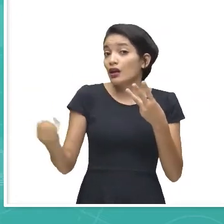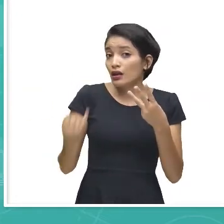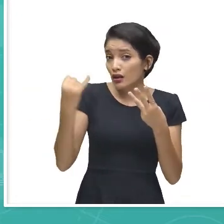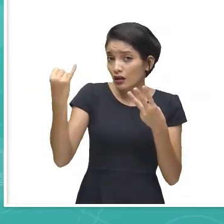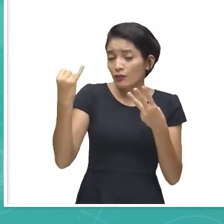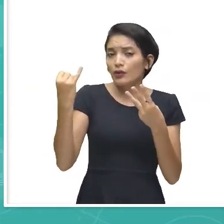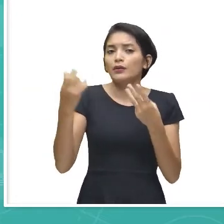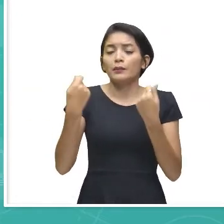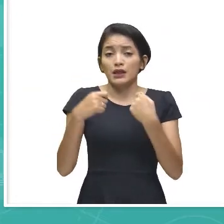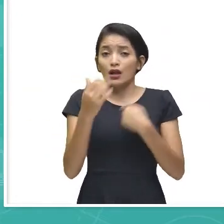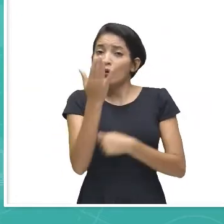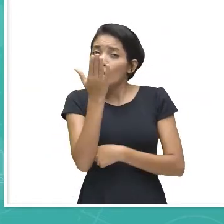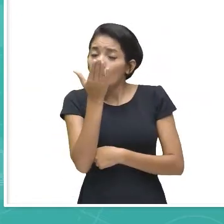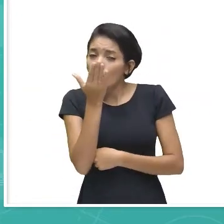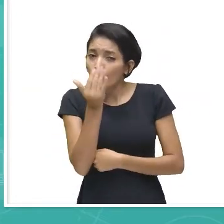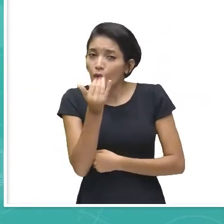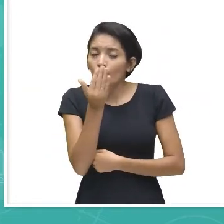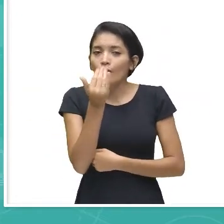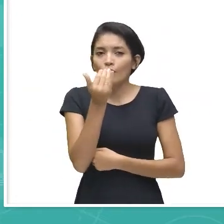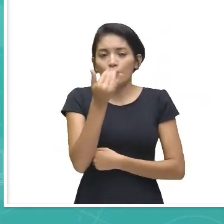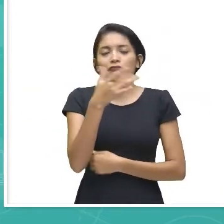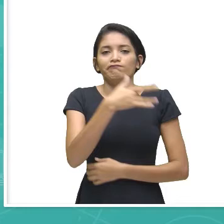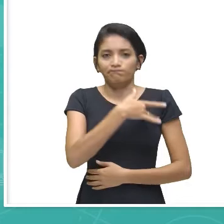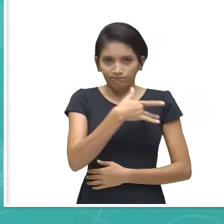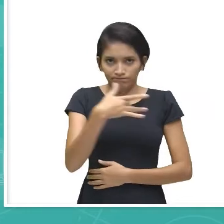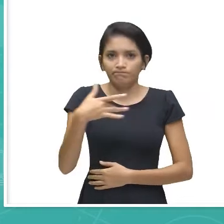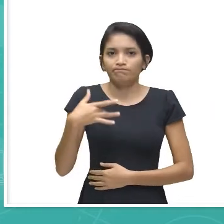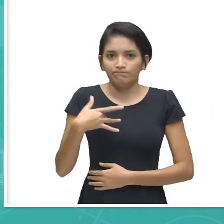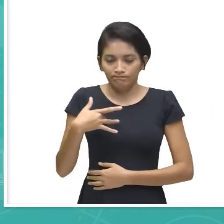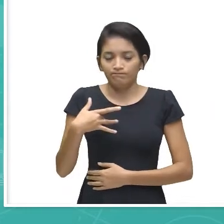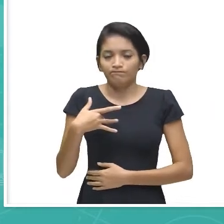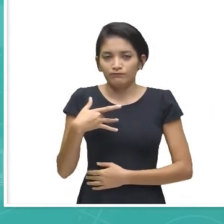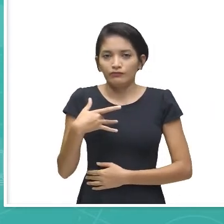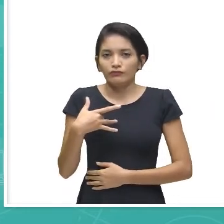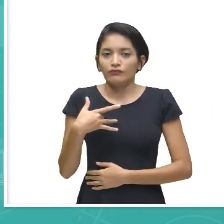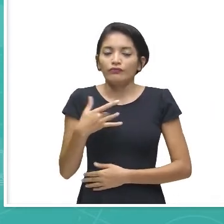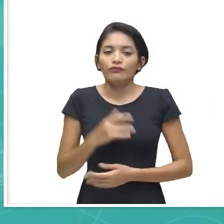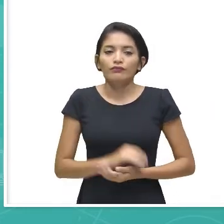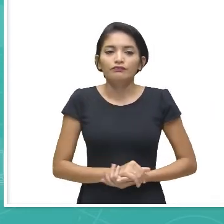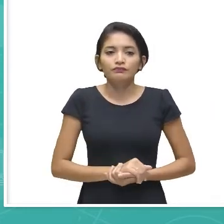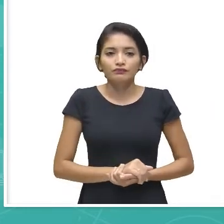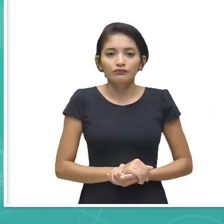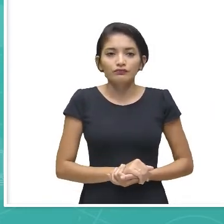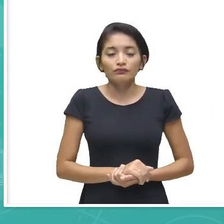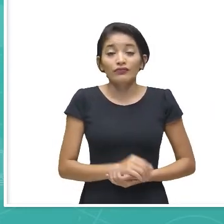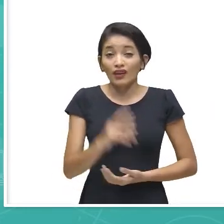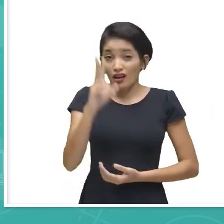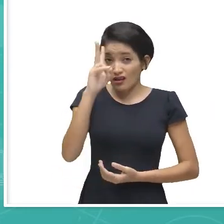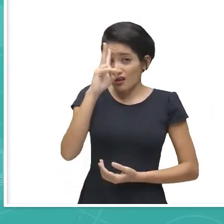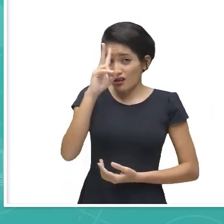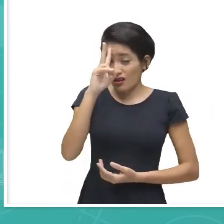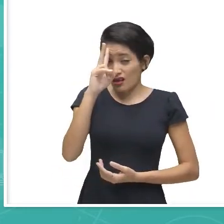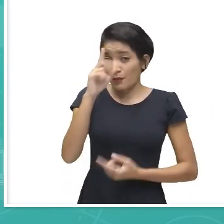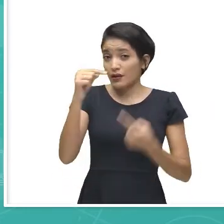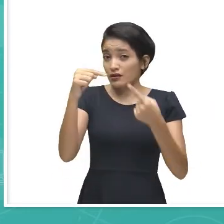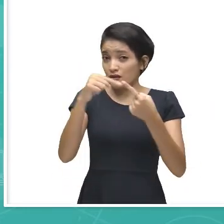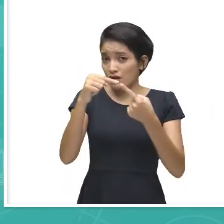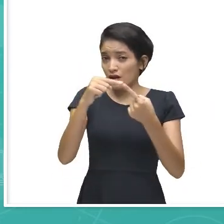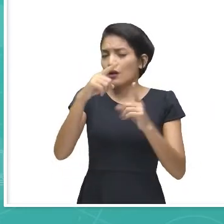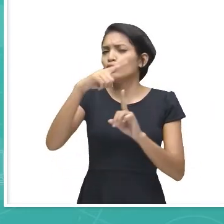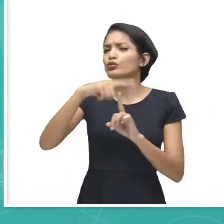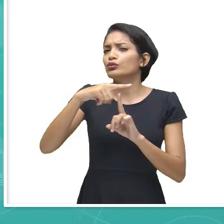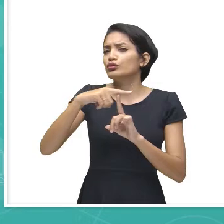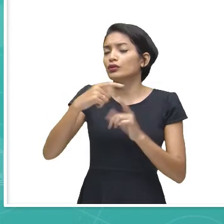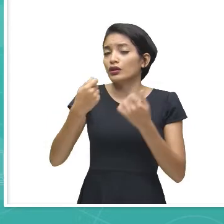ele tenha uma alimentação saudável. Vamos lá para a parte da alimentação? Lembrando que esse biotipo,